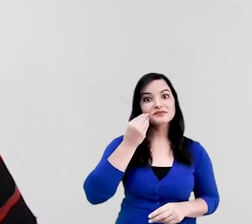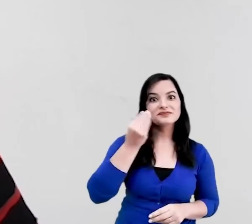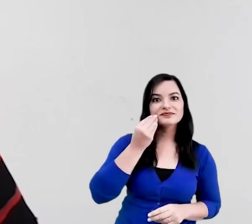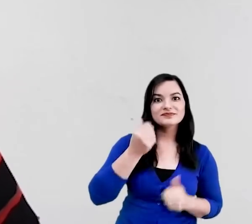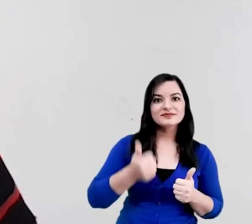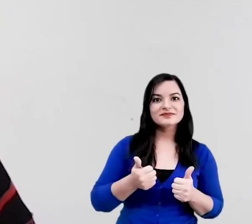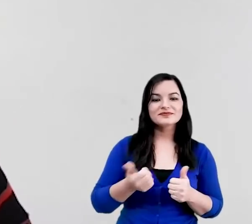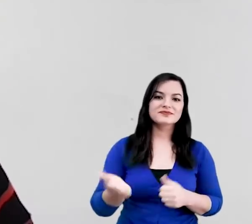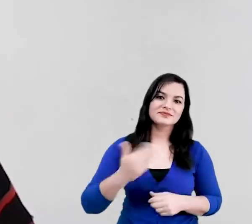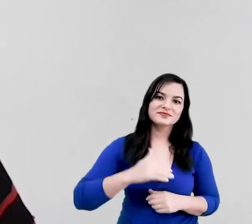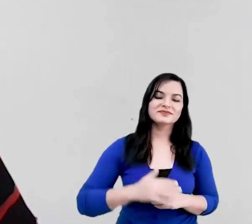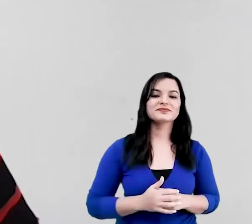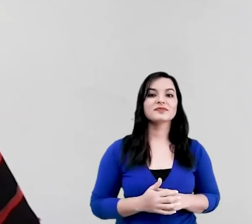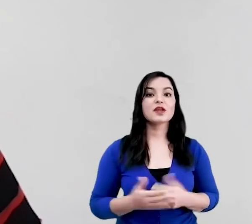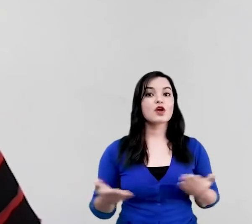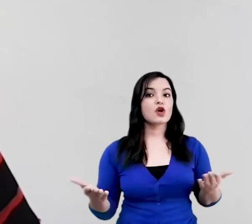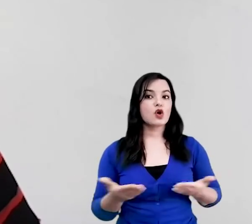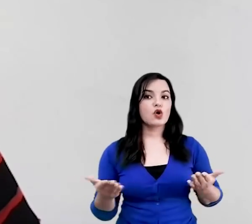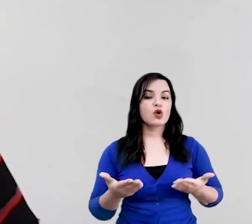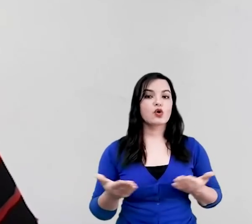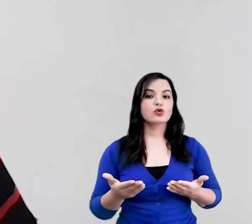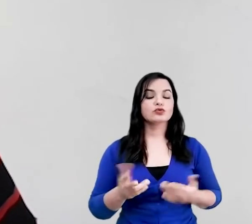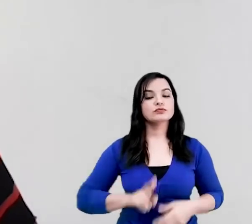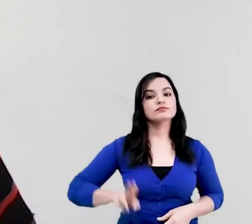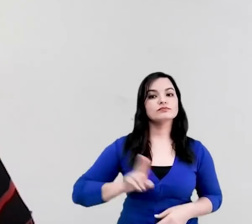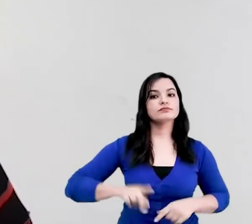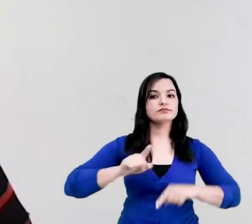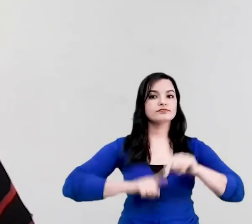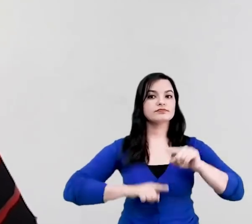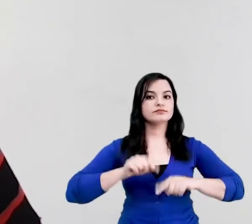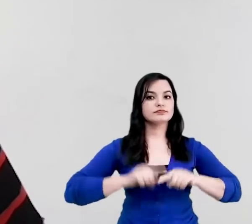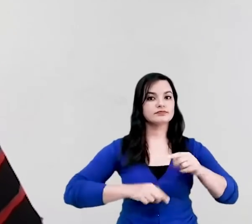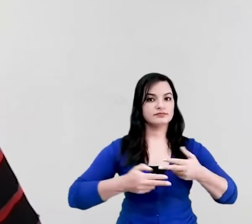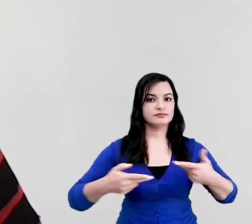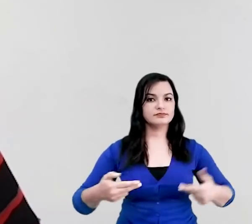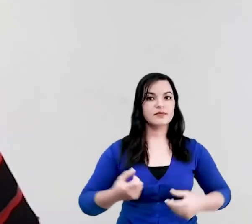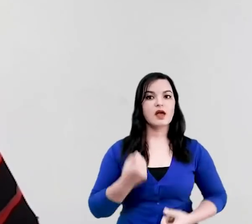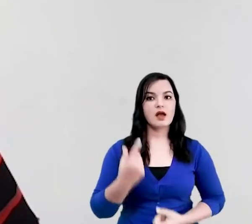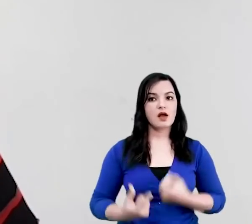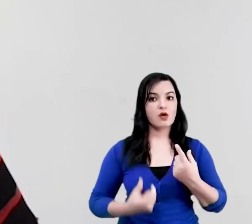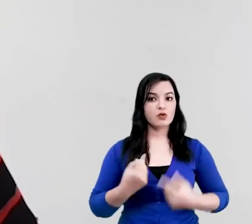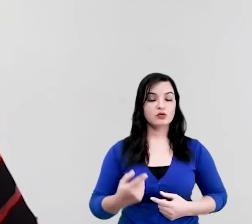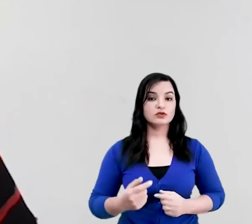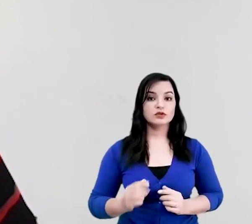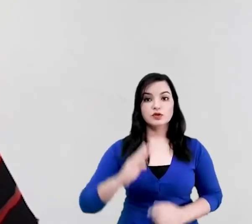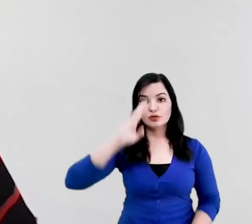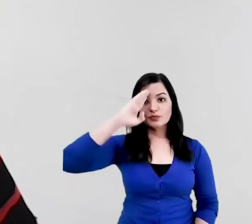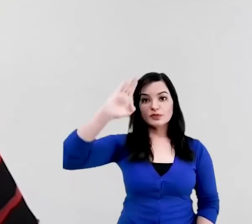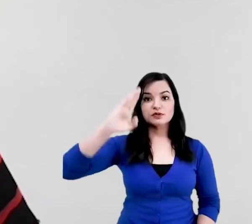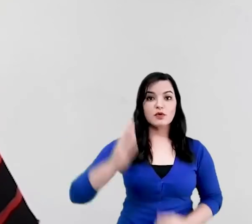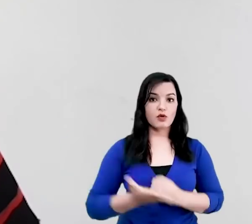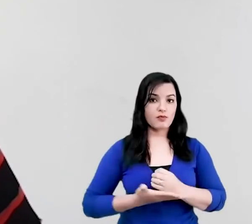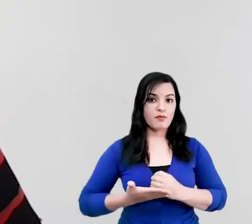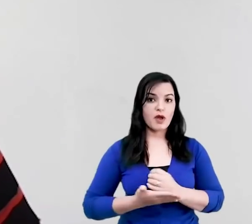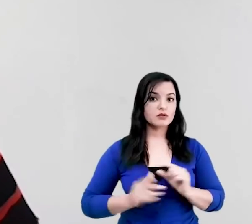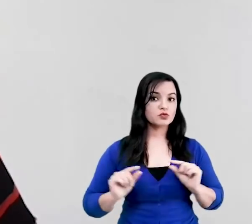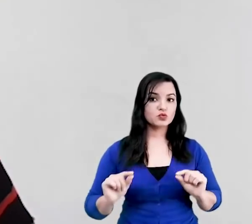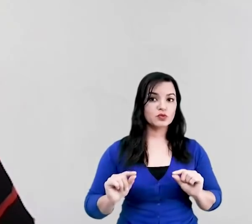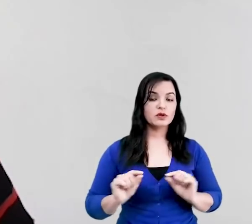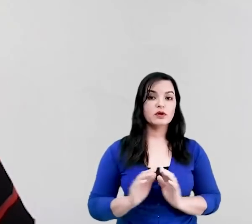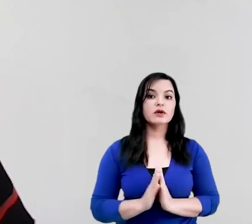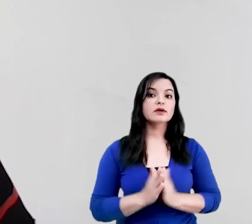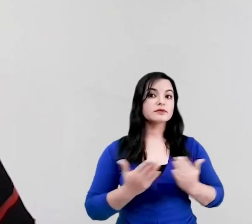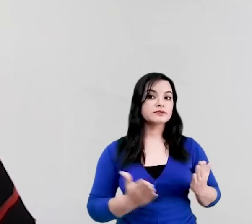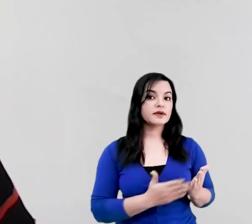Então hoje nós vamos usar alguns materiais também, basicamente o seu caderno, o lápis para você